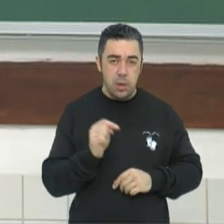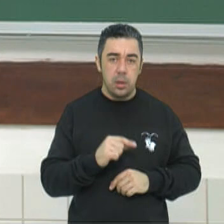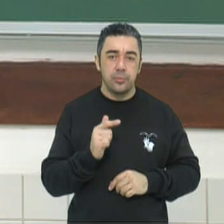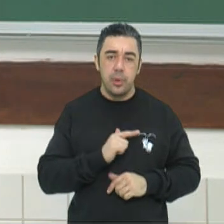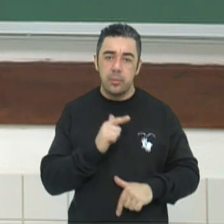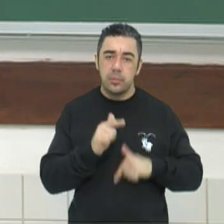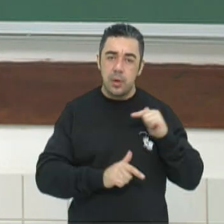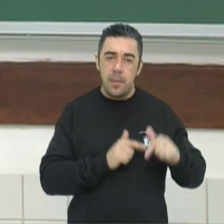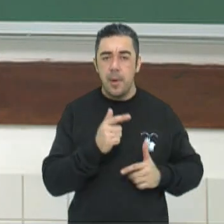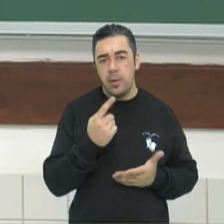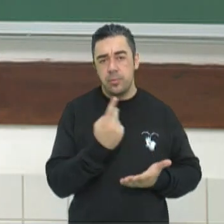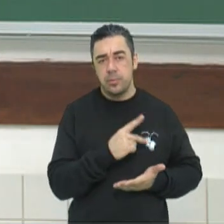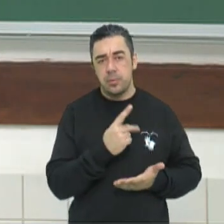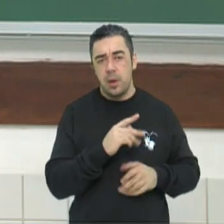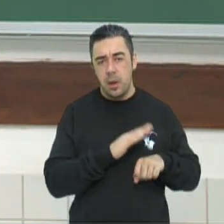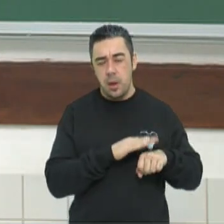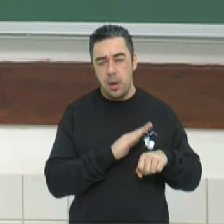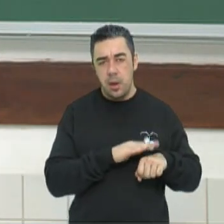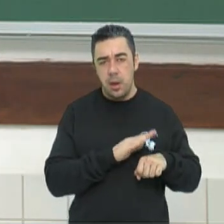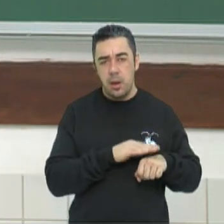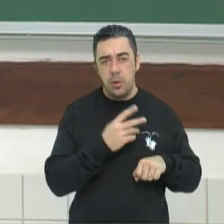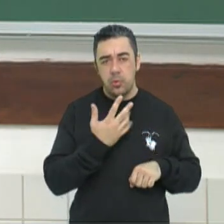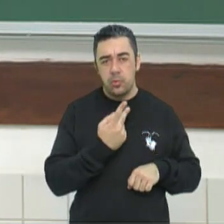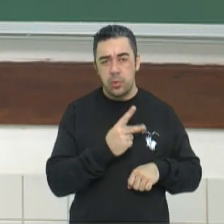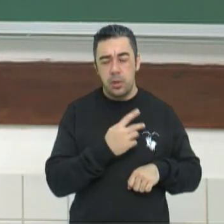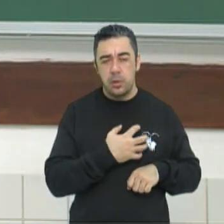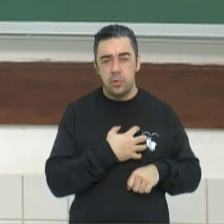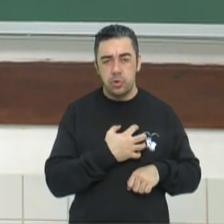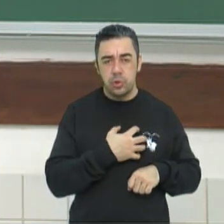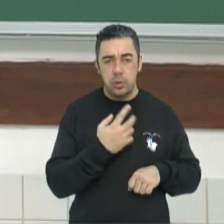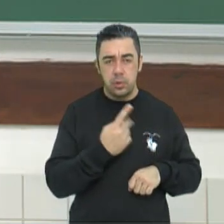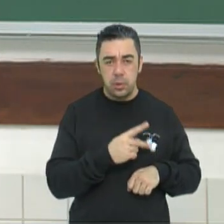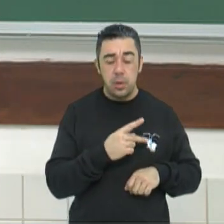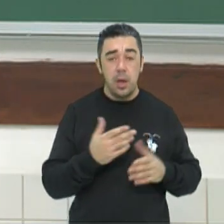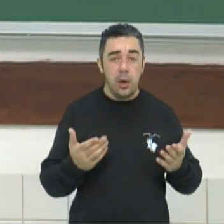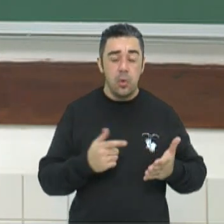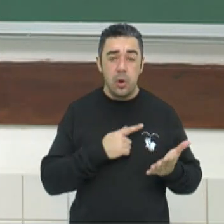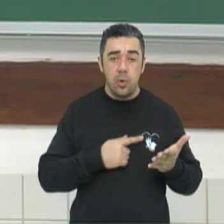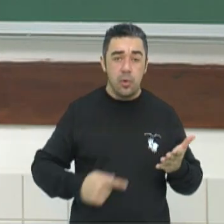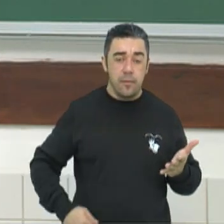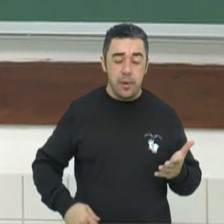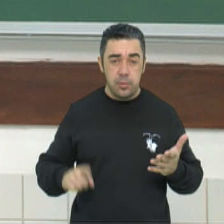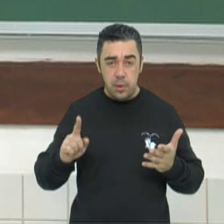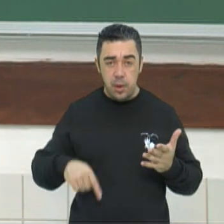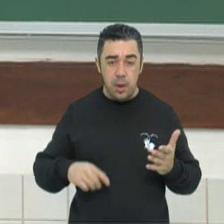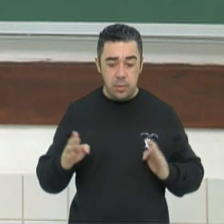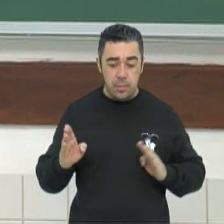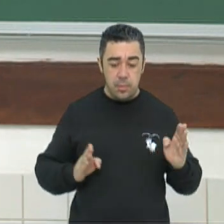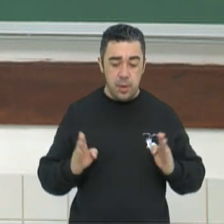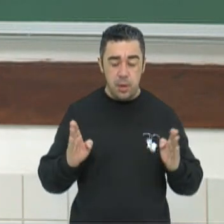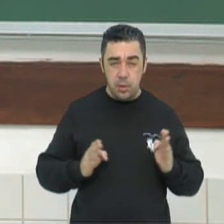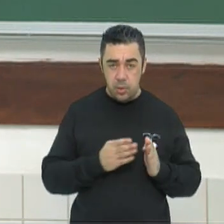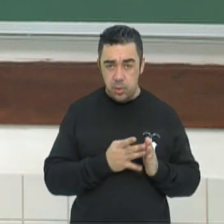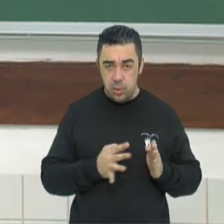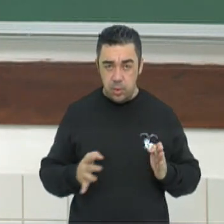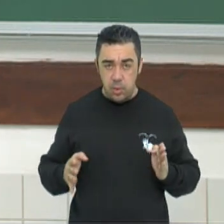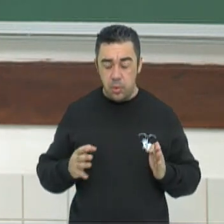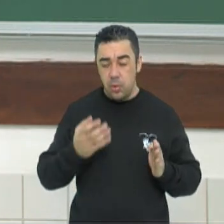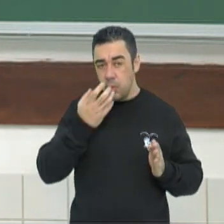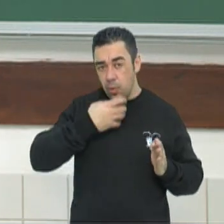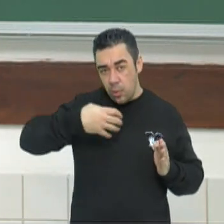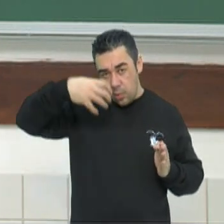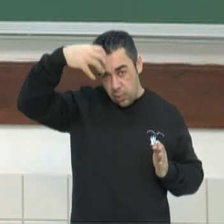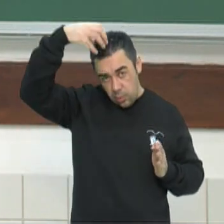empreendimentos, né? A política de expansão do governo brasileiro fosse no período colonial e também no período